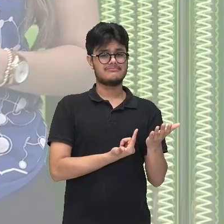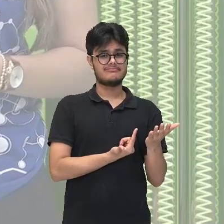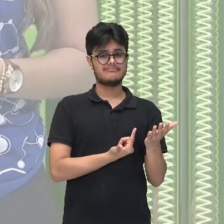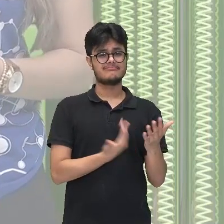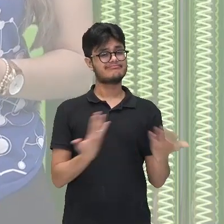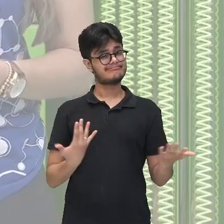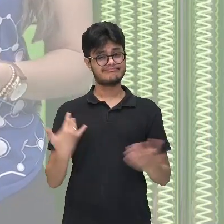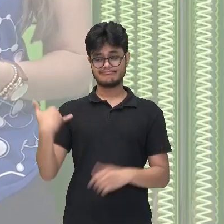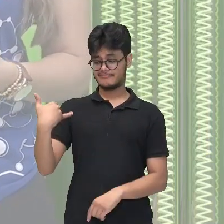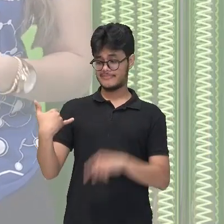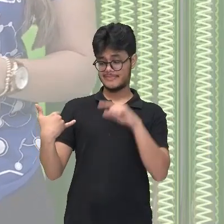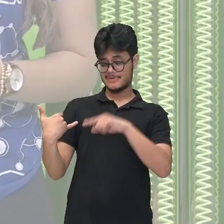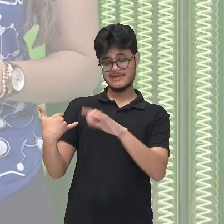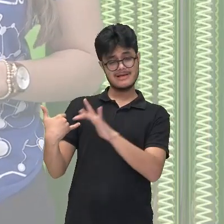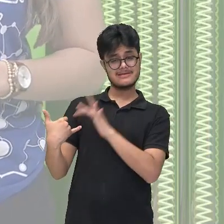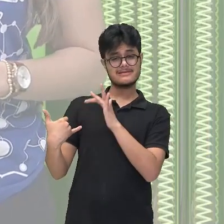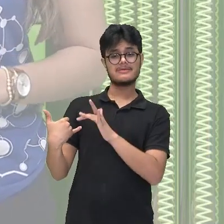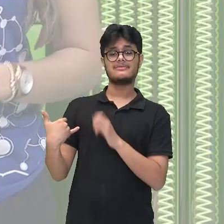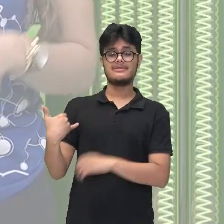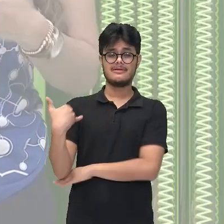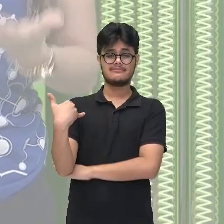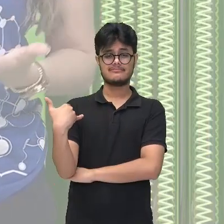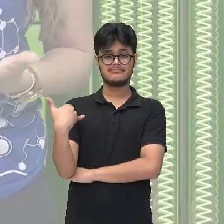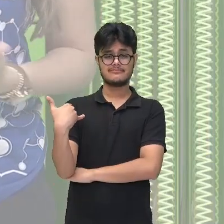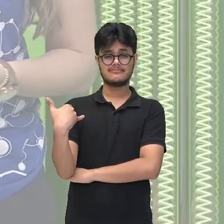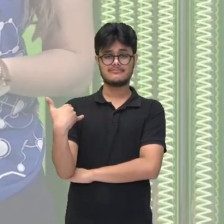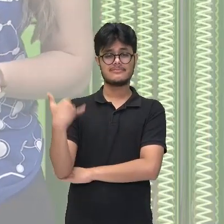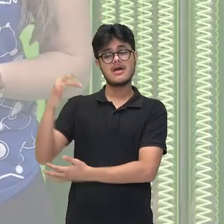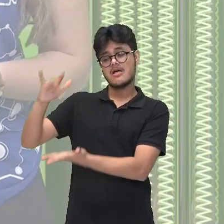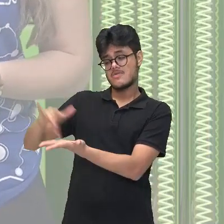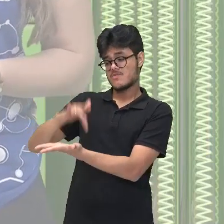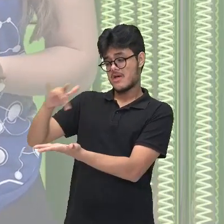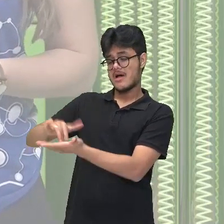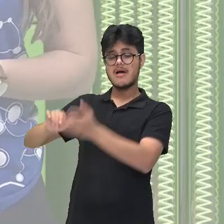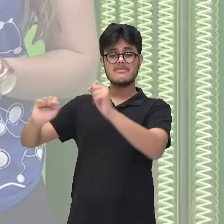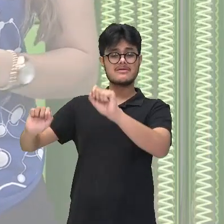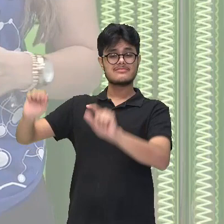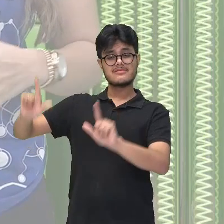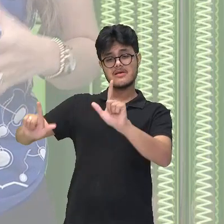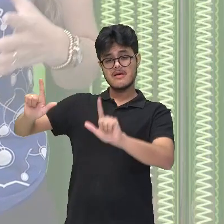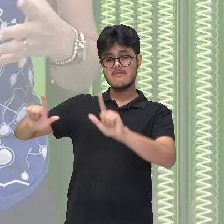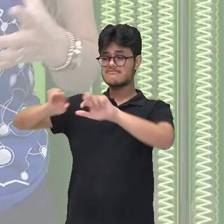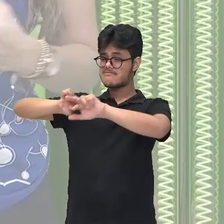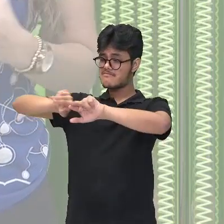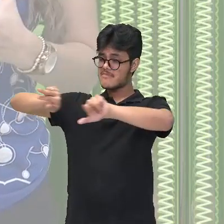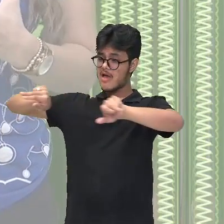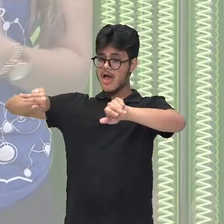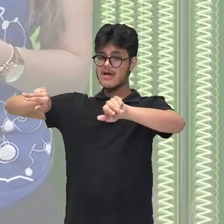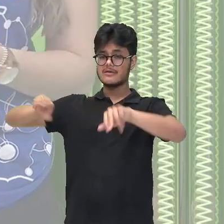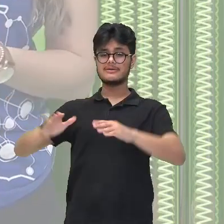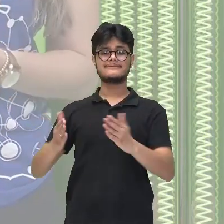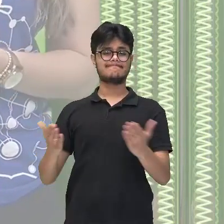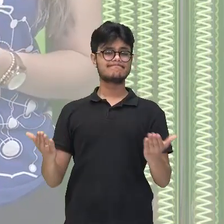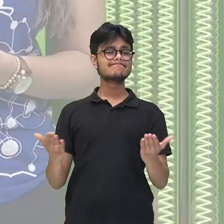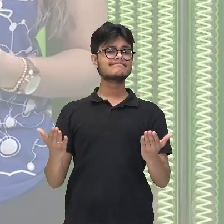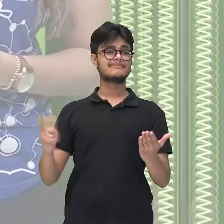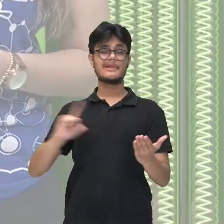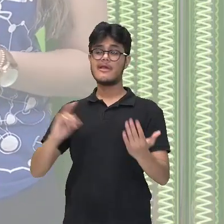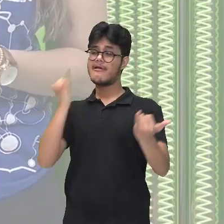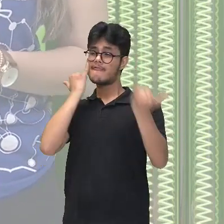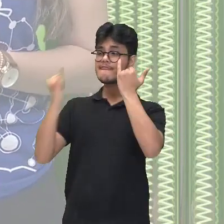do celular, do tablet, da televisão mesmo, né? Que a gente já consegue muita informação